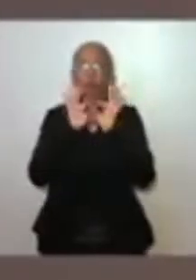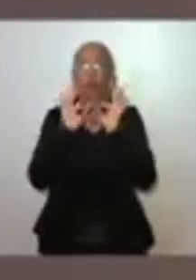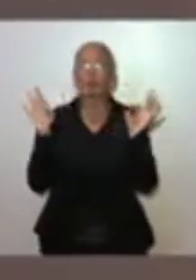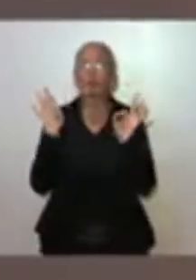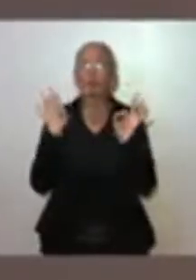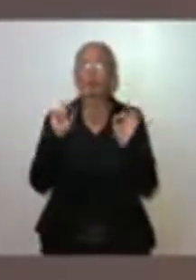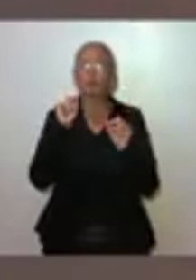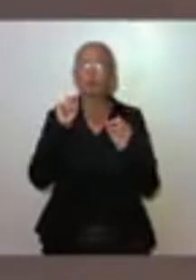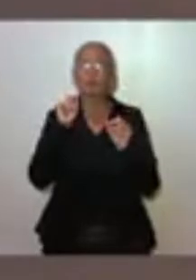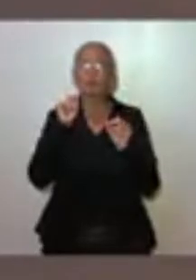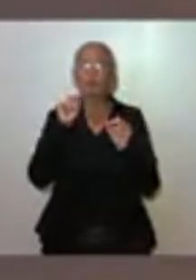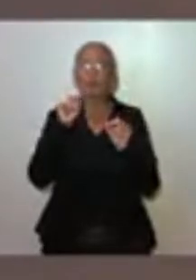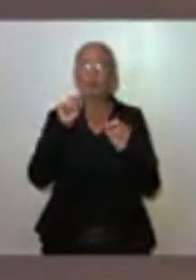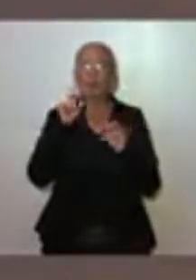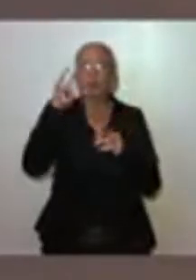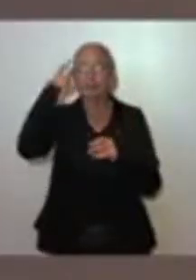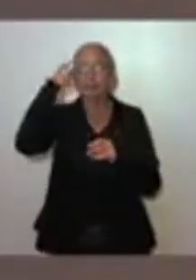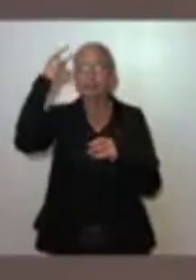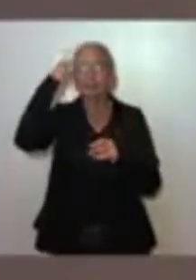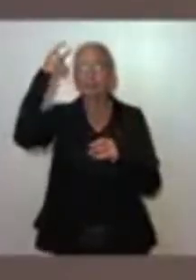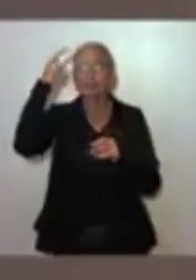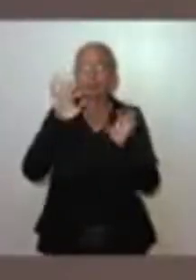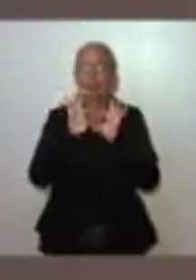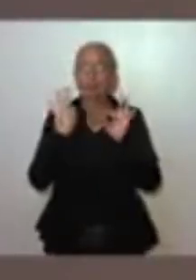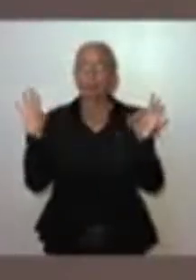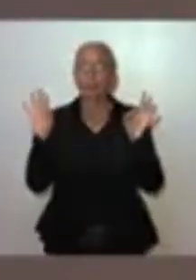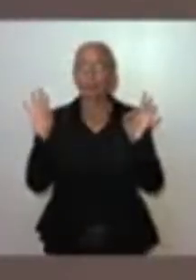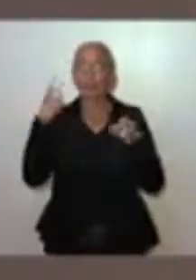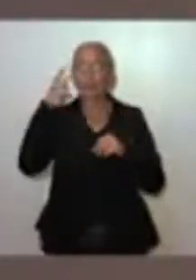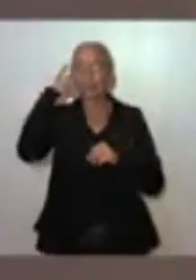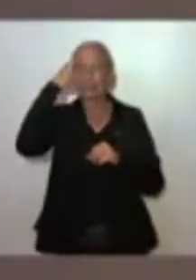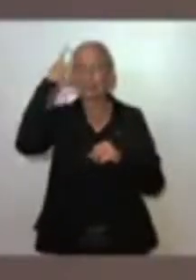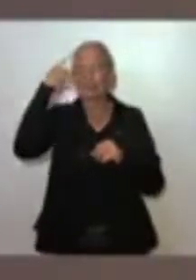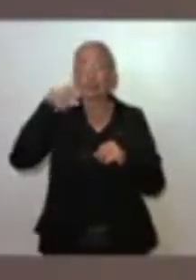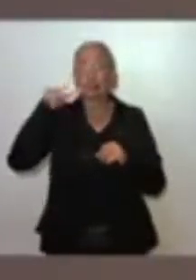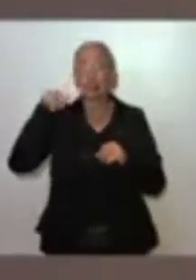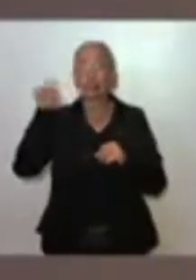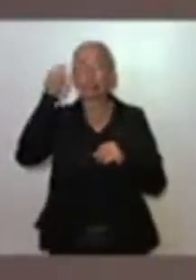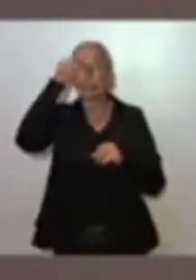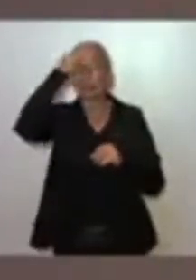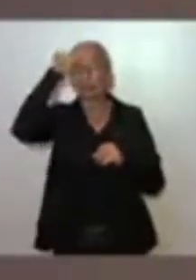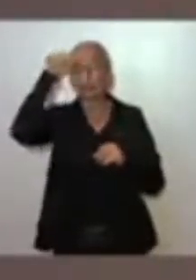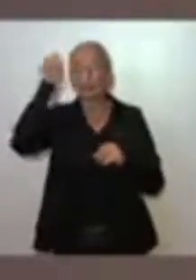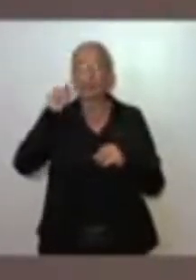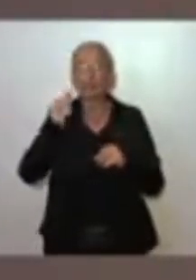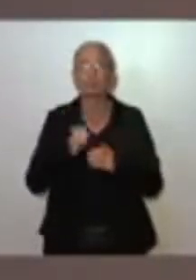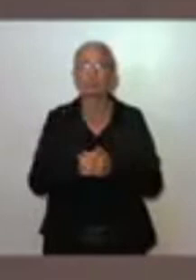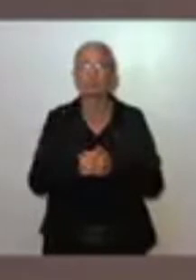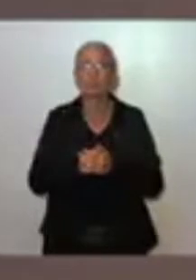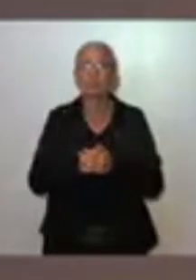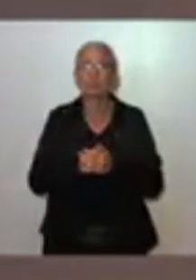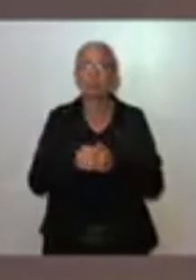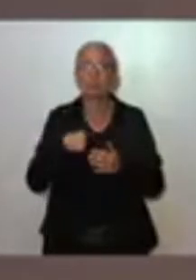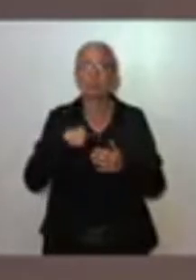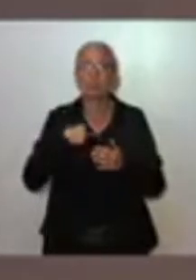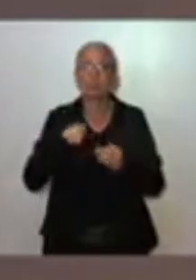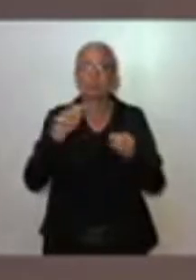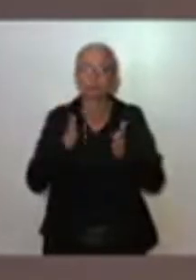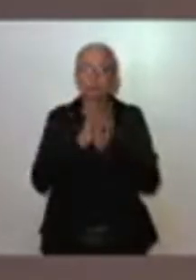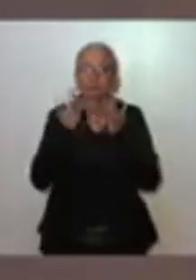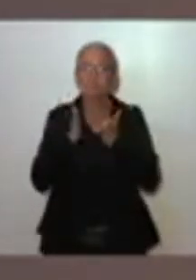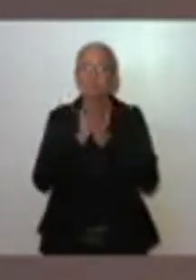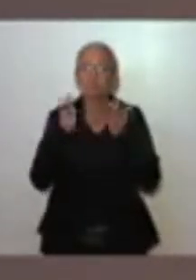que nunca esqueci que dizia foi ficando tão pobre tão pobre